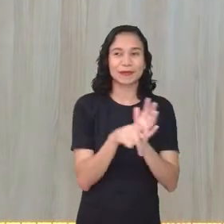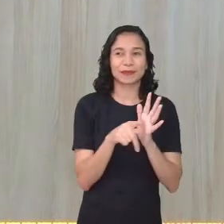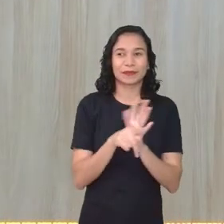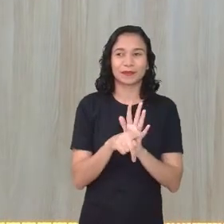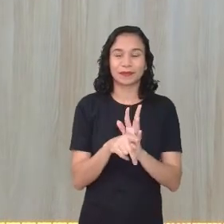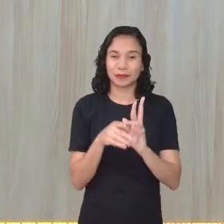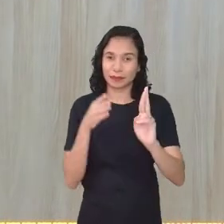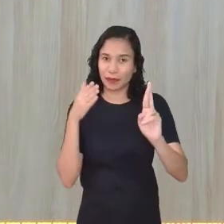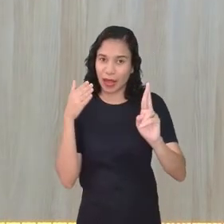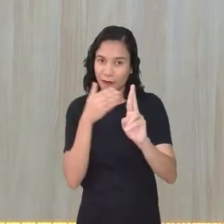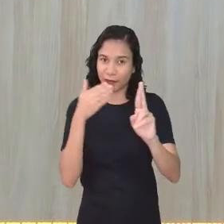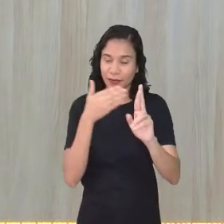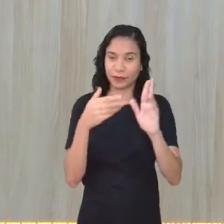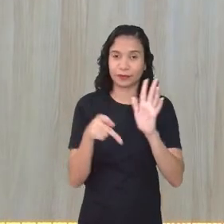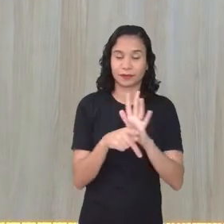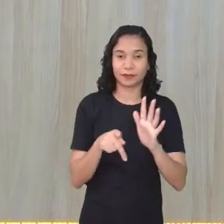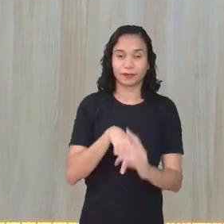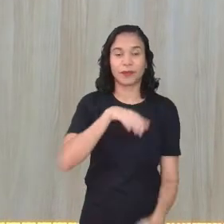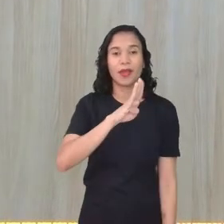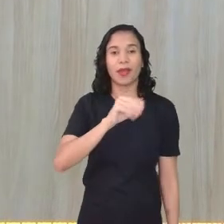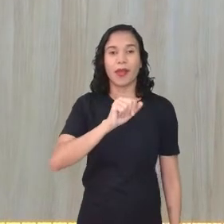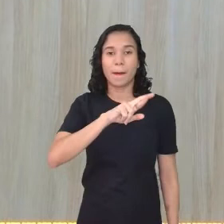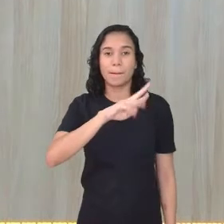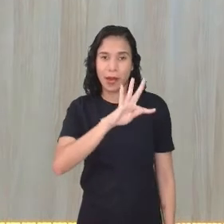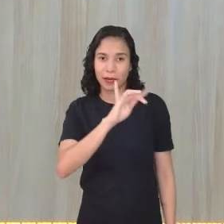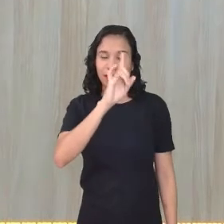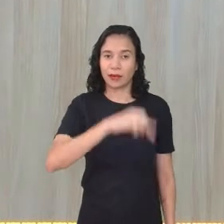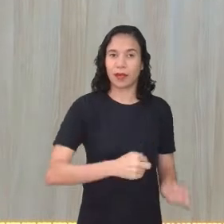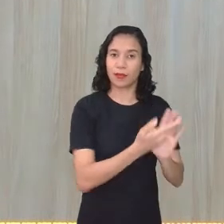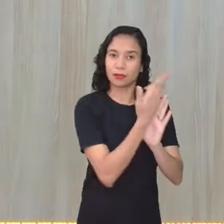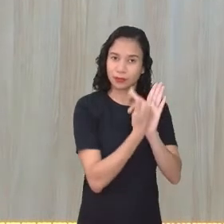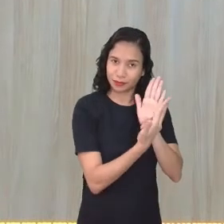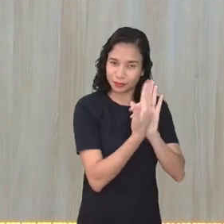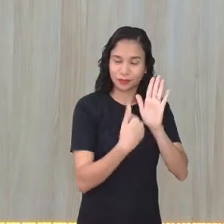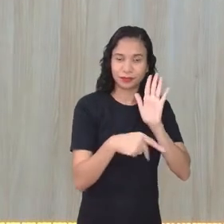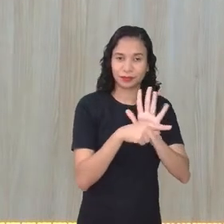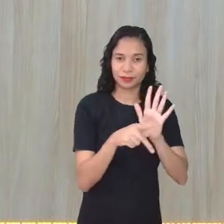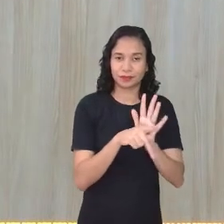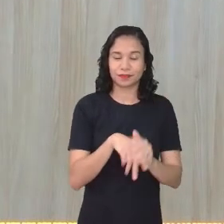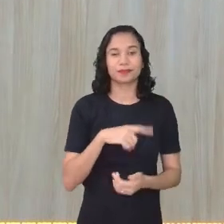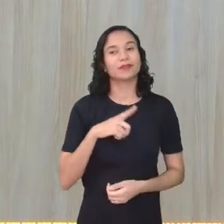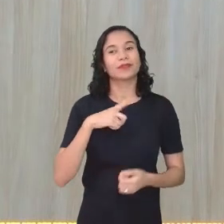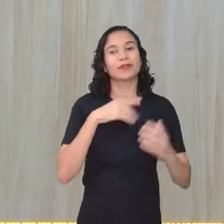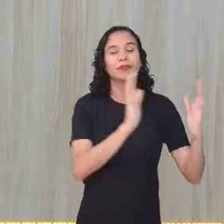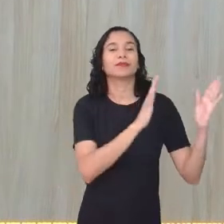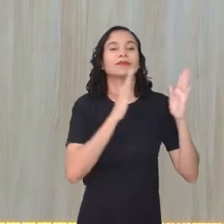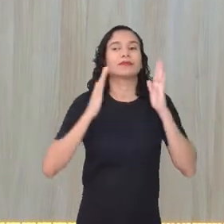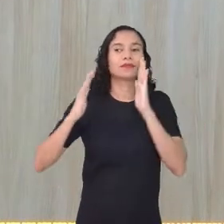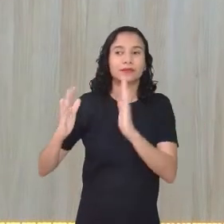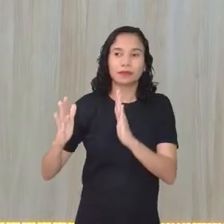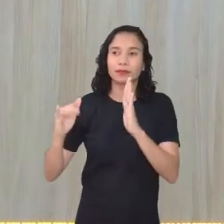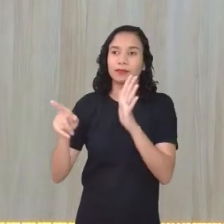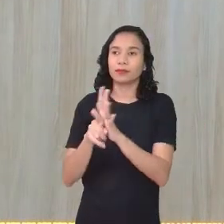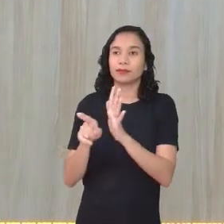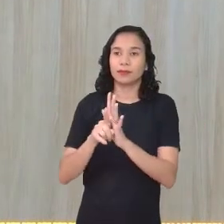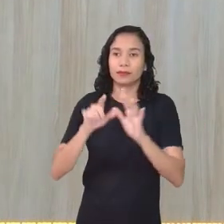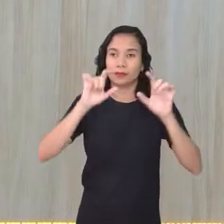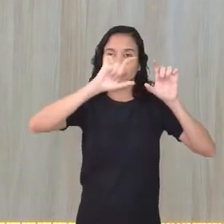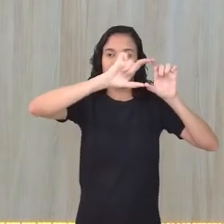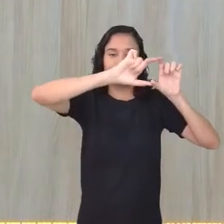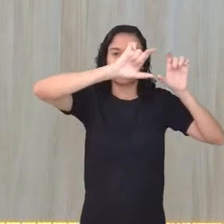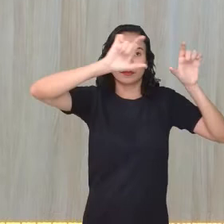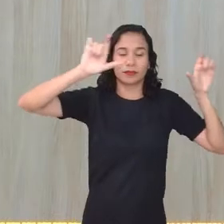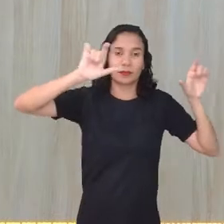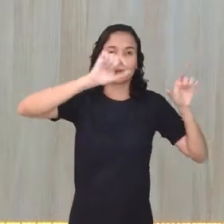referência direta. Eu tenho o Bart, que é um desenho animado dos Simpsons, e a gente tem um letreiro que